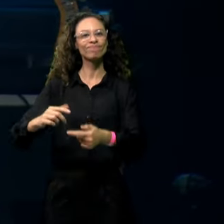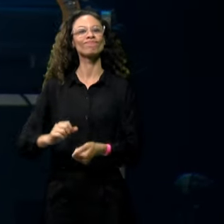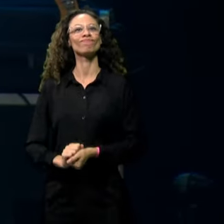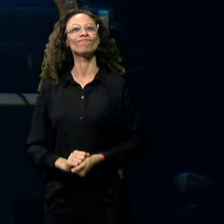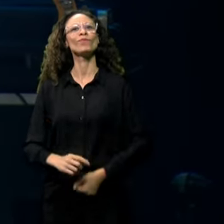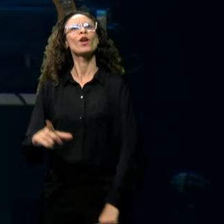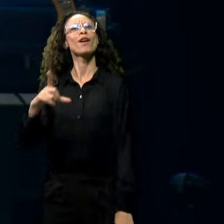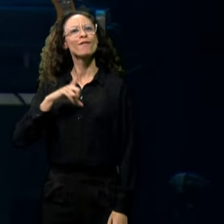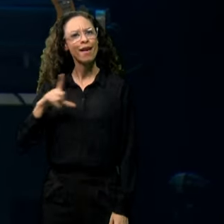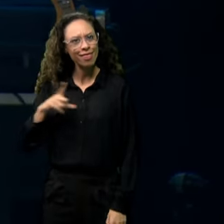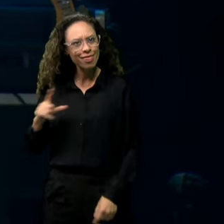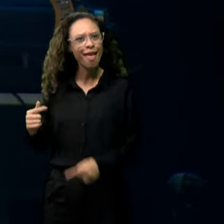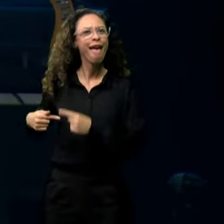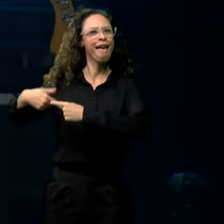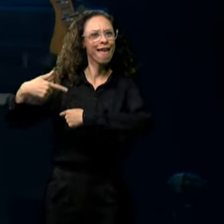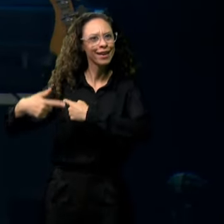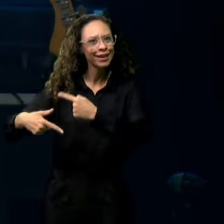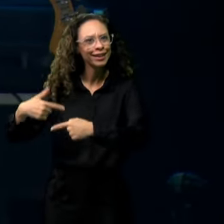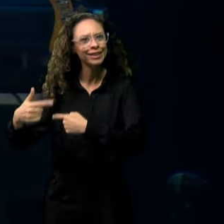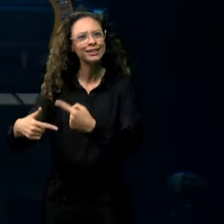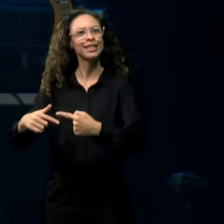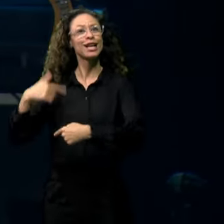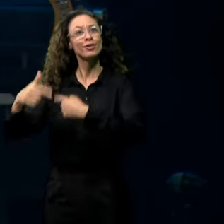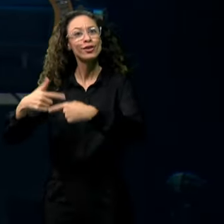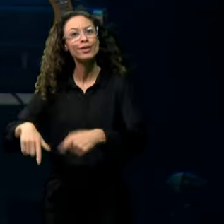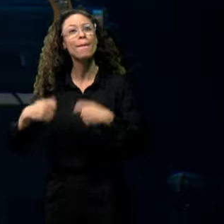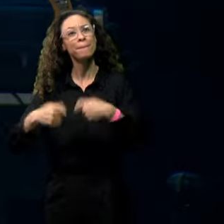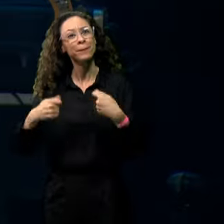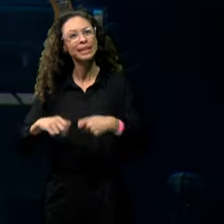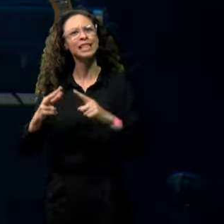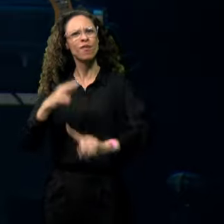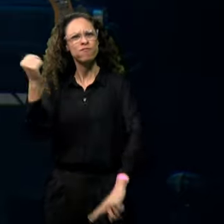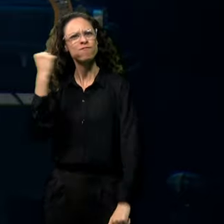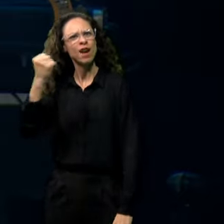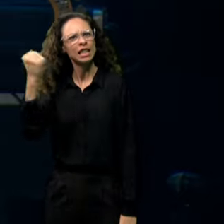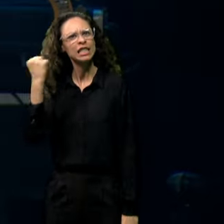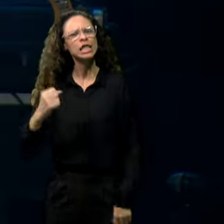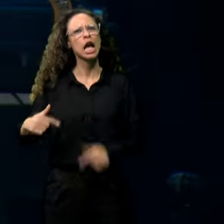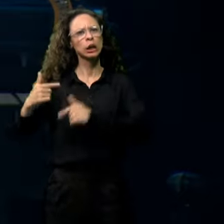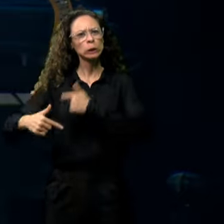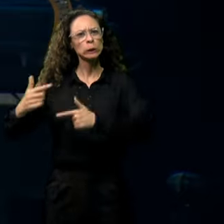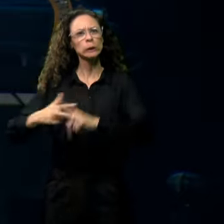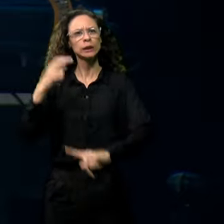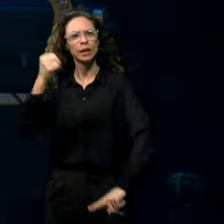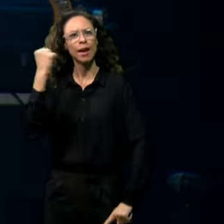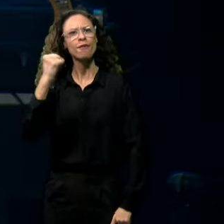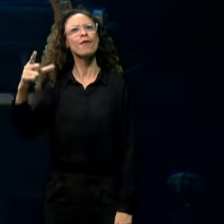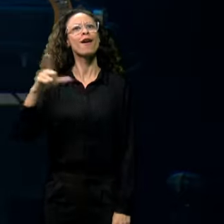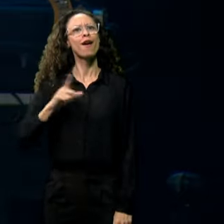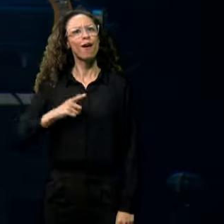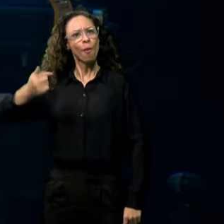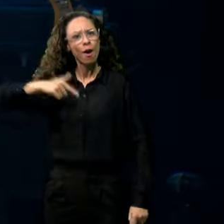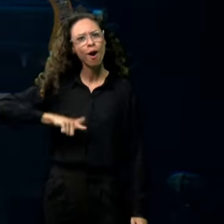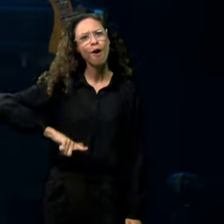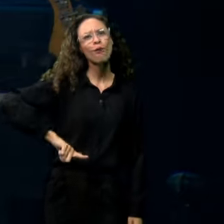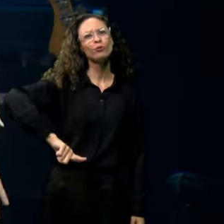para que você tenha herança a geração que vem um ser a geração que trufa deixa um legado